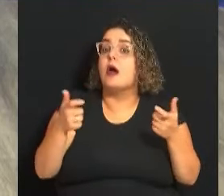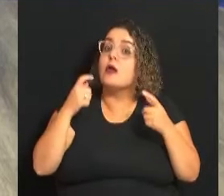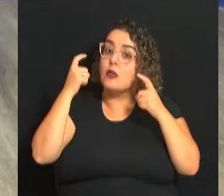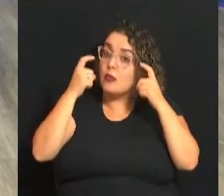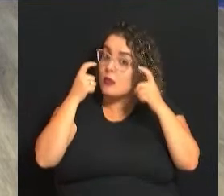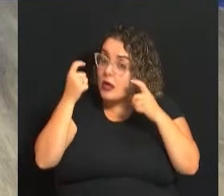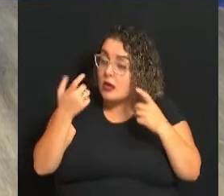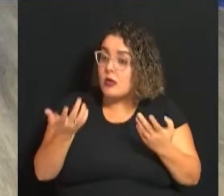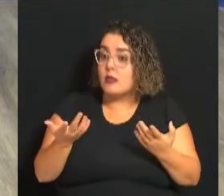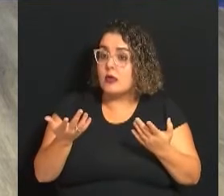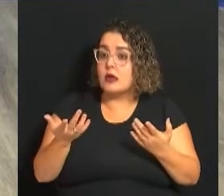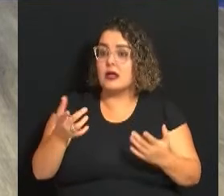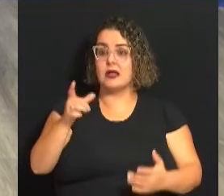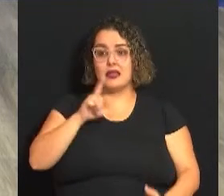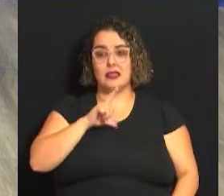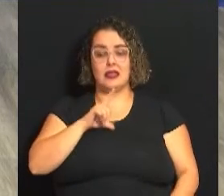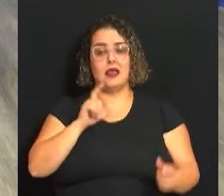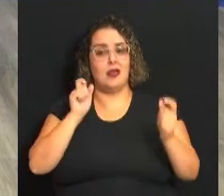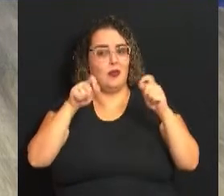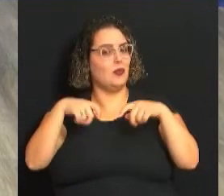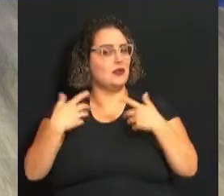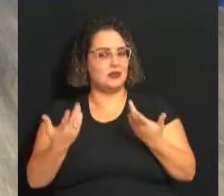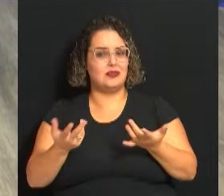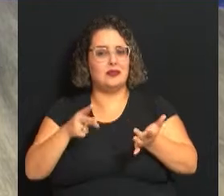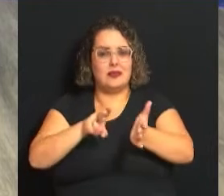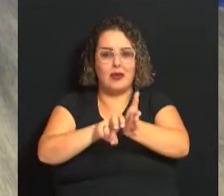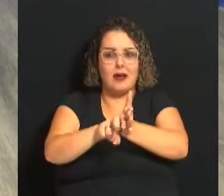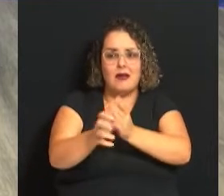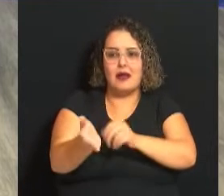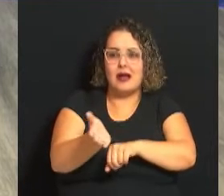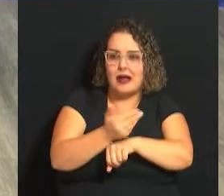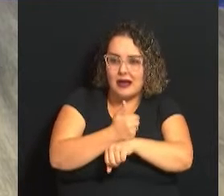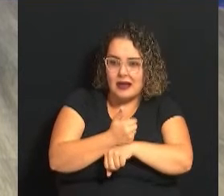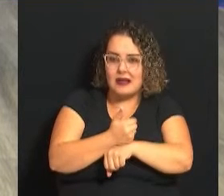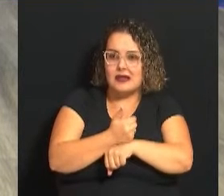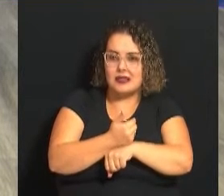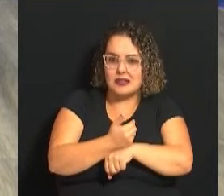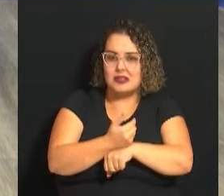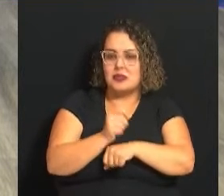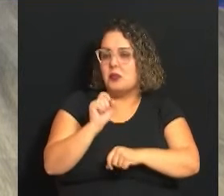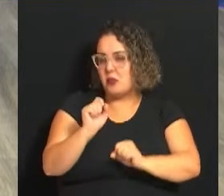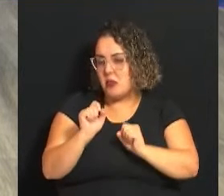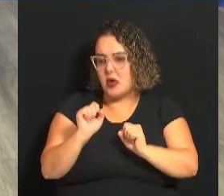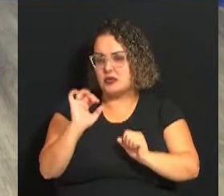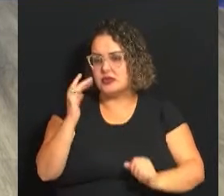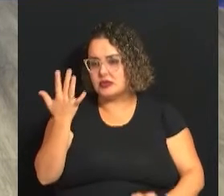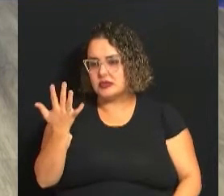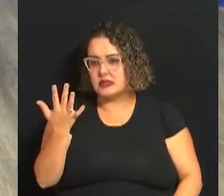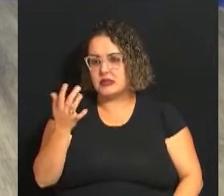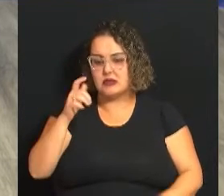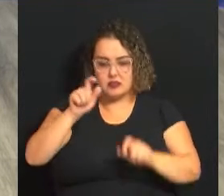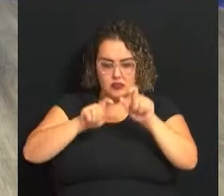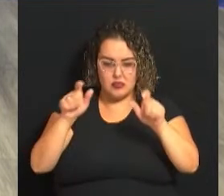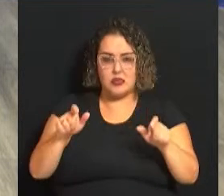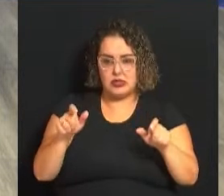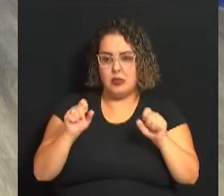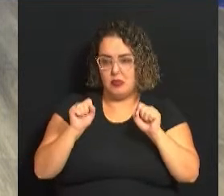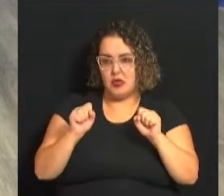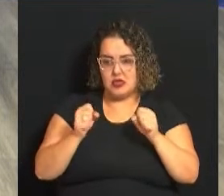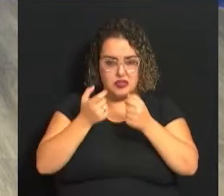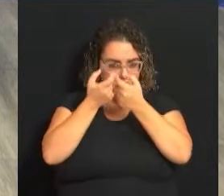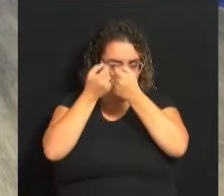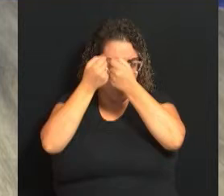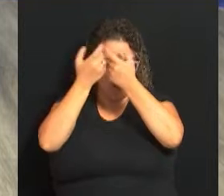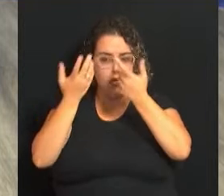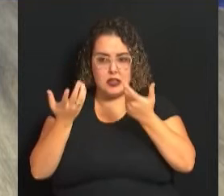né? Existe a possibilidade de fazer um diagnóstico precoce, de prever que isso vai acontecer, que a pessoa pode vir a ter um câncer no cérebro,